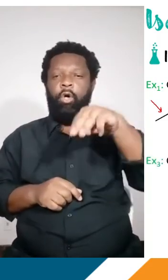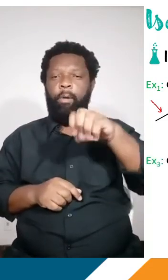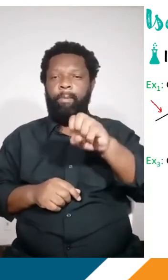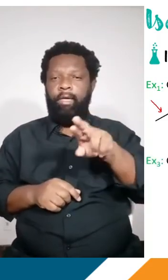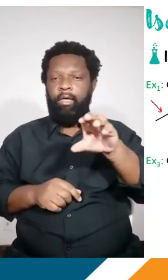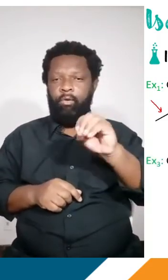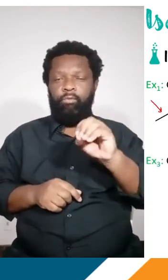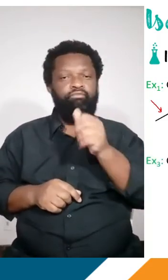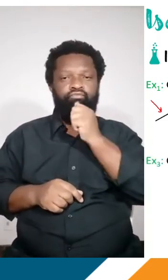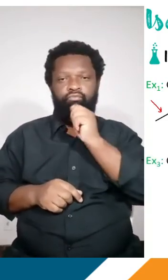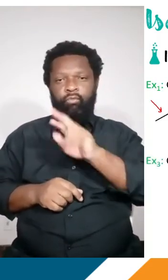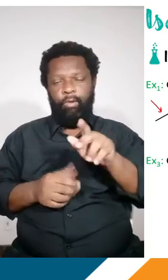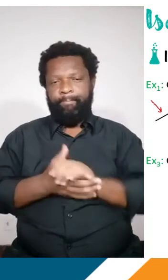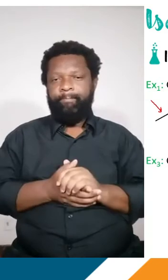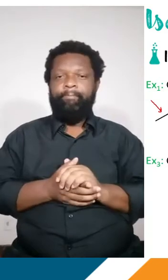Mais um exemplo,